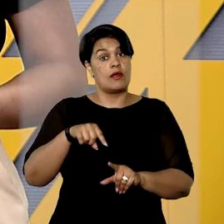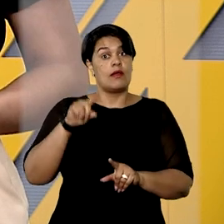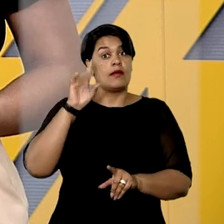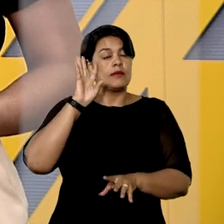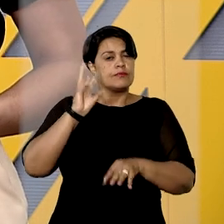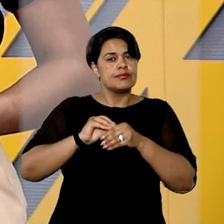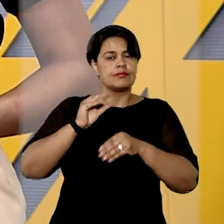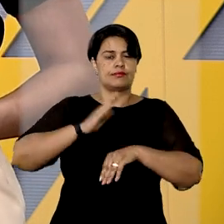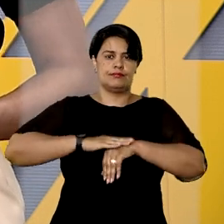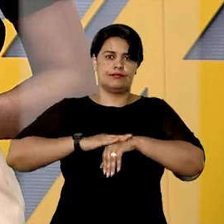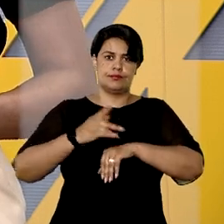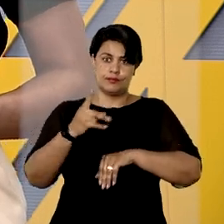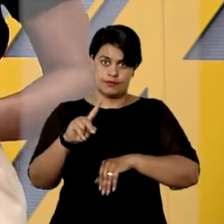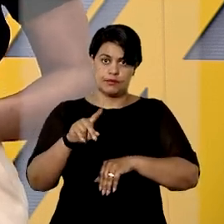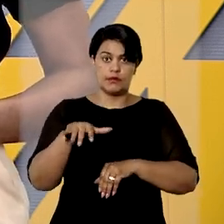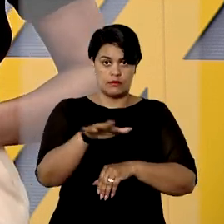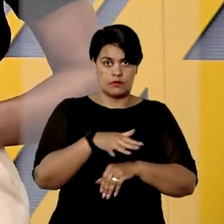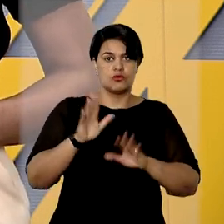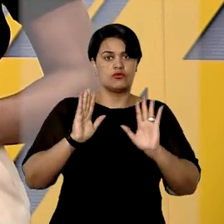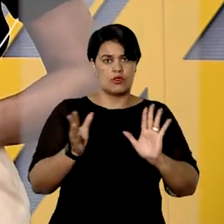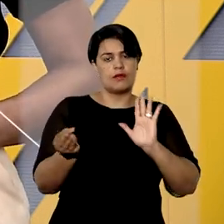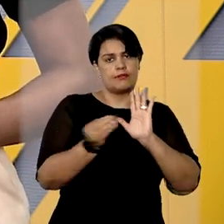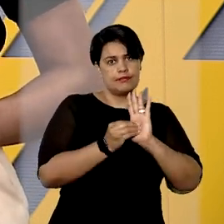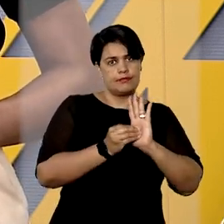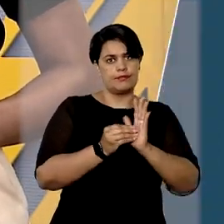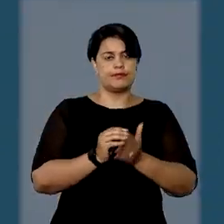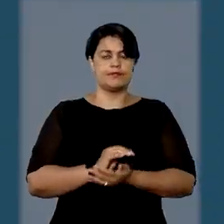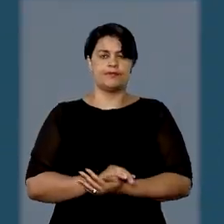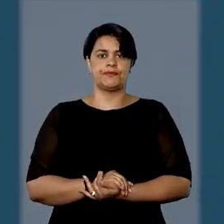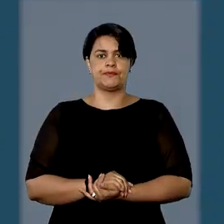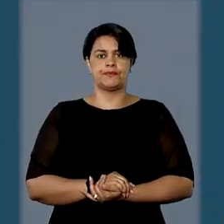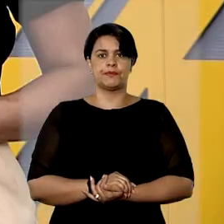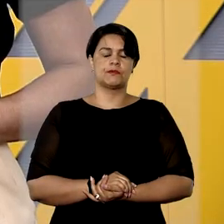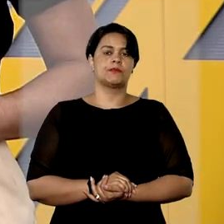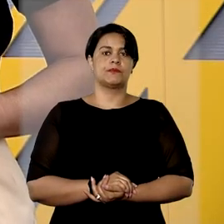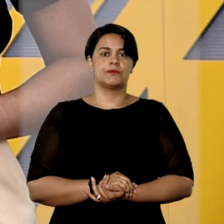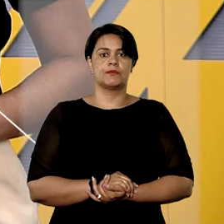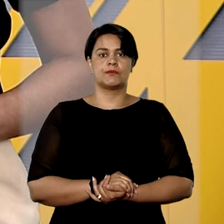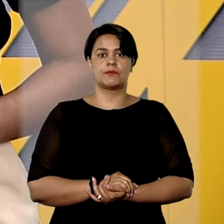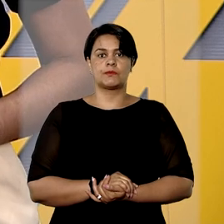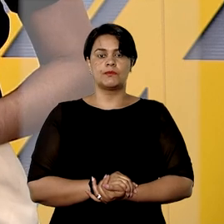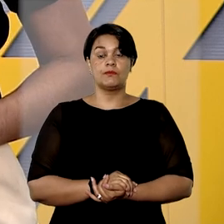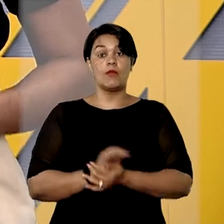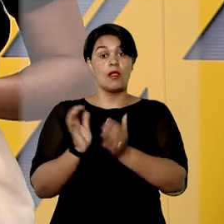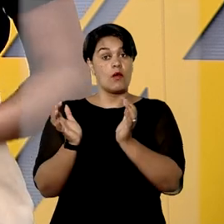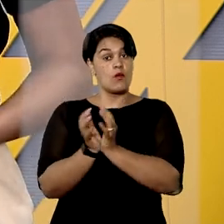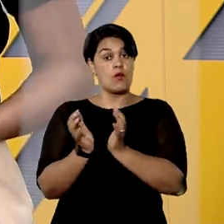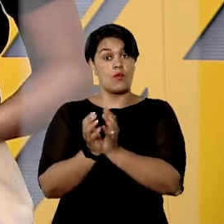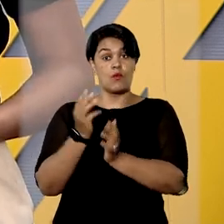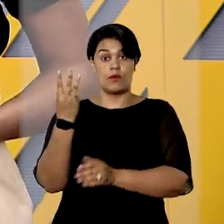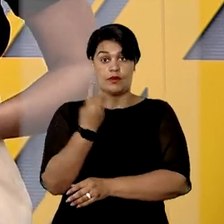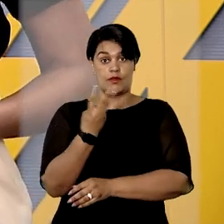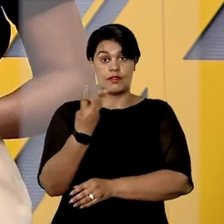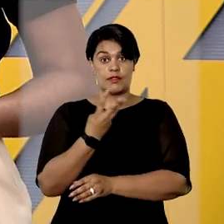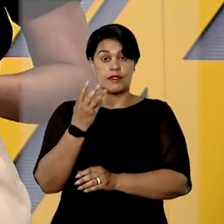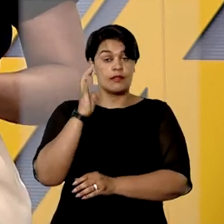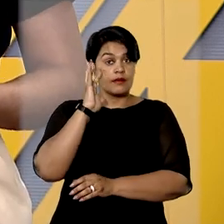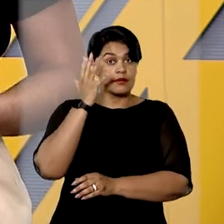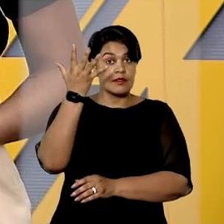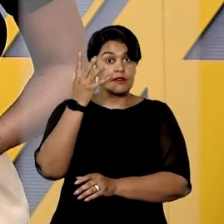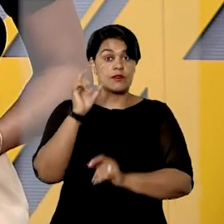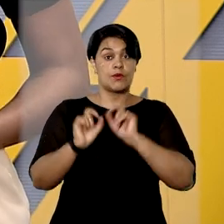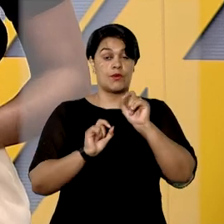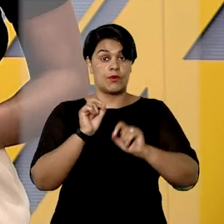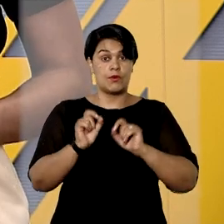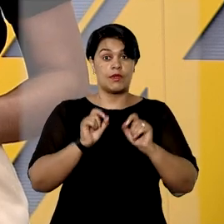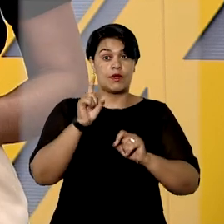faculdade do órgão, como foi apontado na instância de origem. Já a terceira turma reformou decisão que exigiu